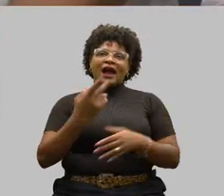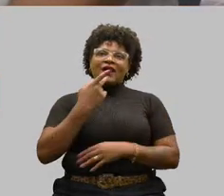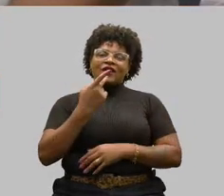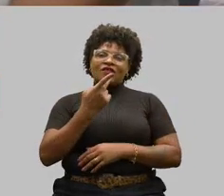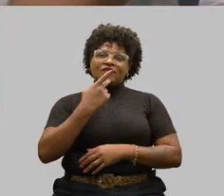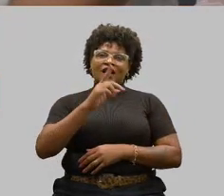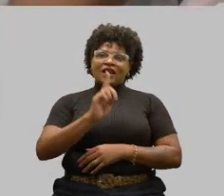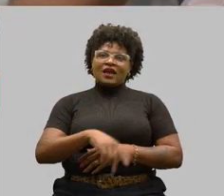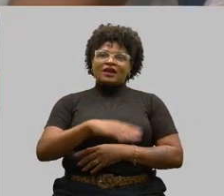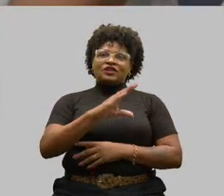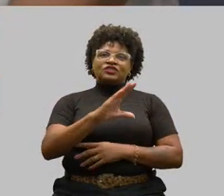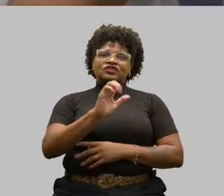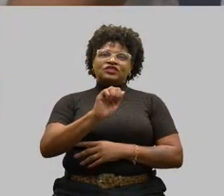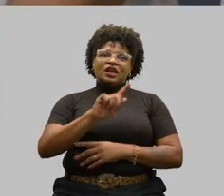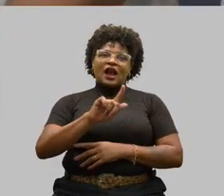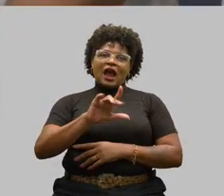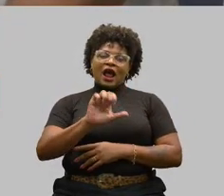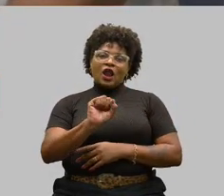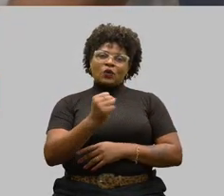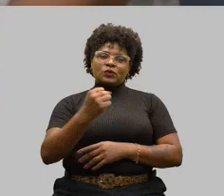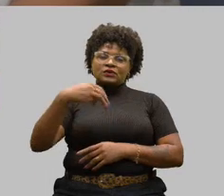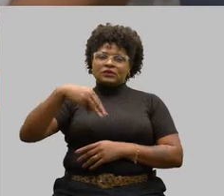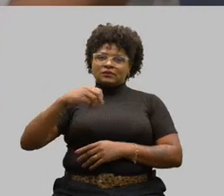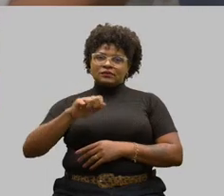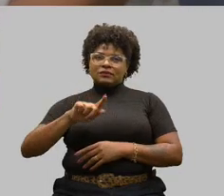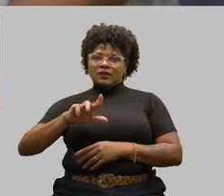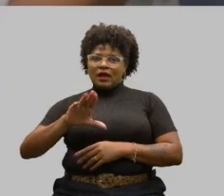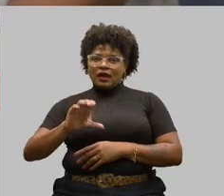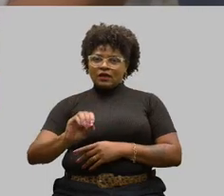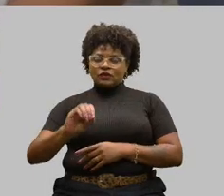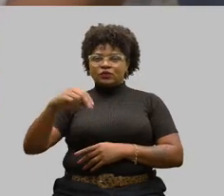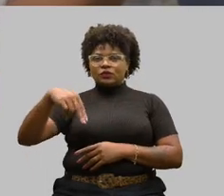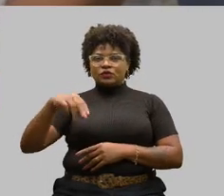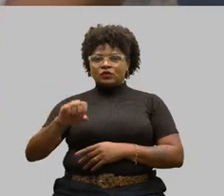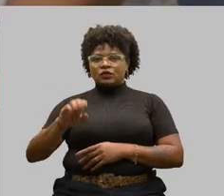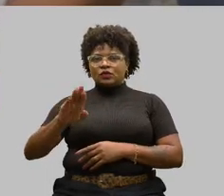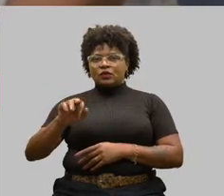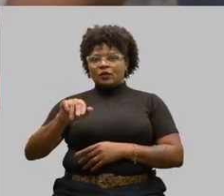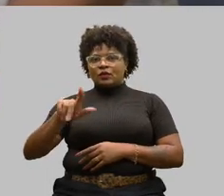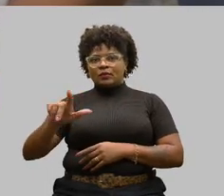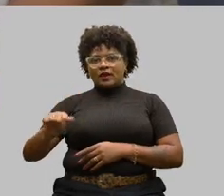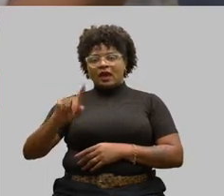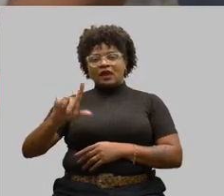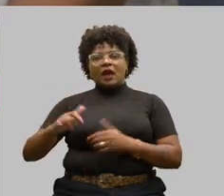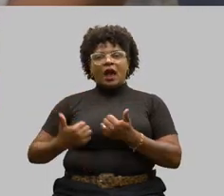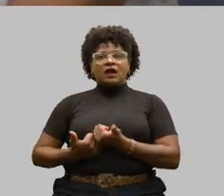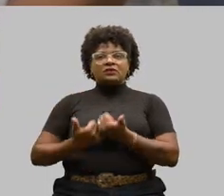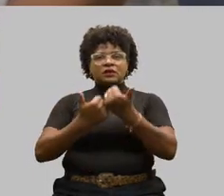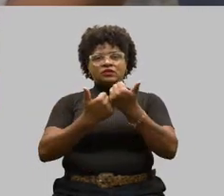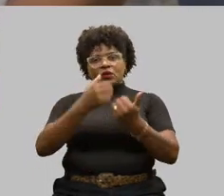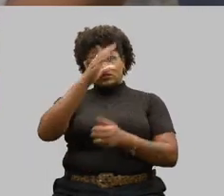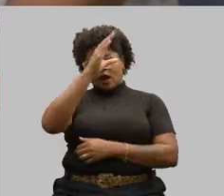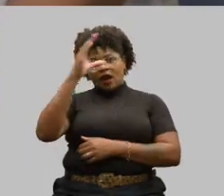Magno de Melo Nóbrega sensor da câmera de Muriaé não está Então vamos para o próximo